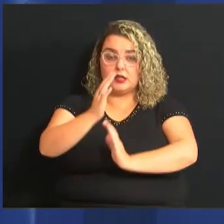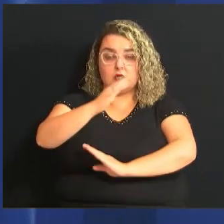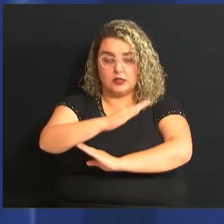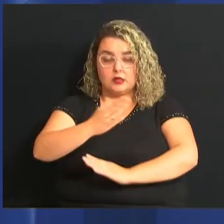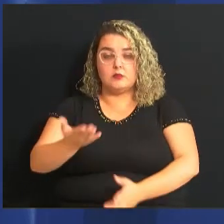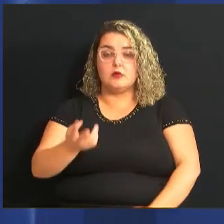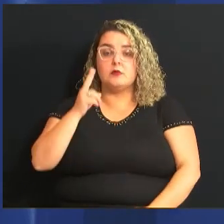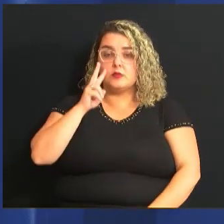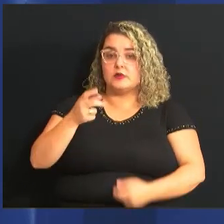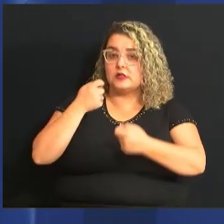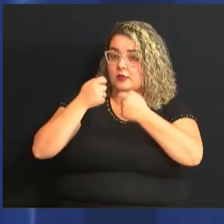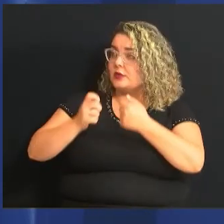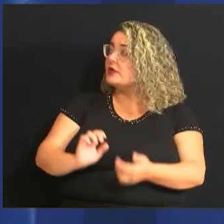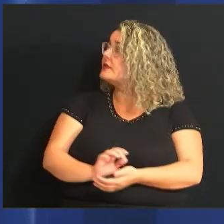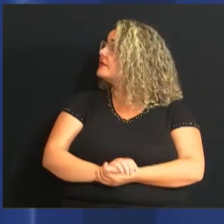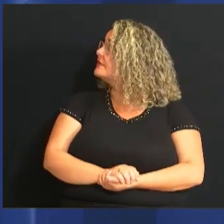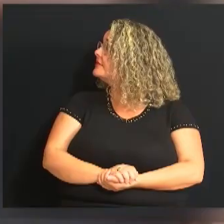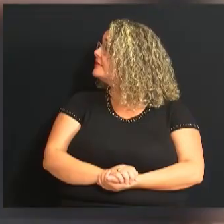reportagem.